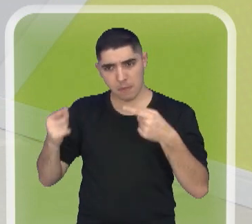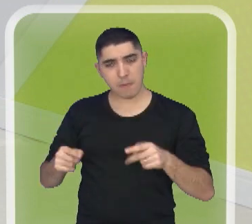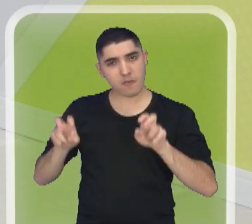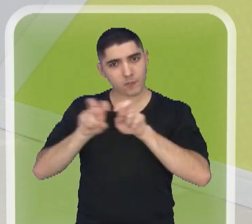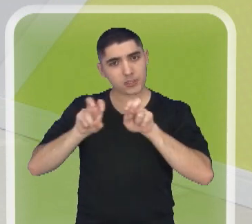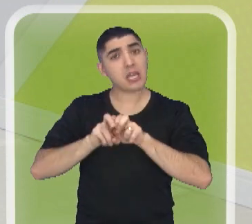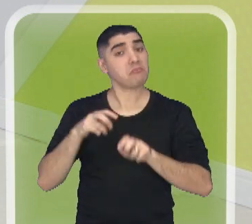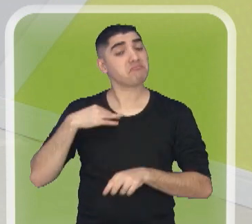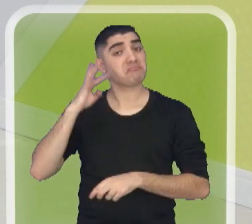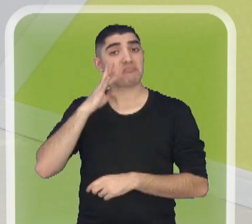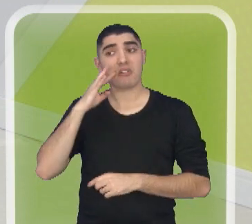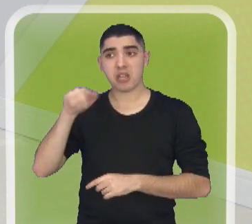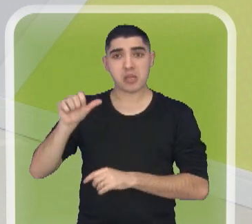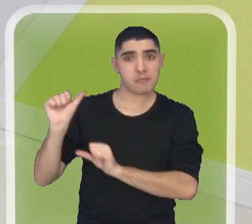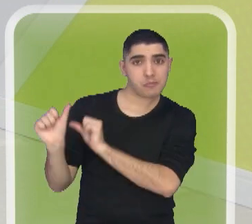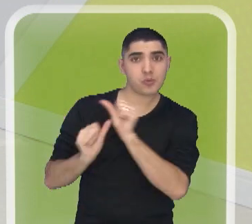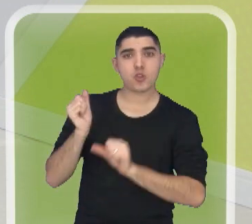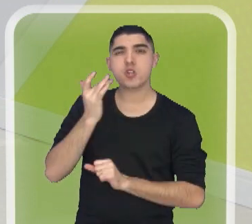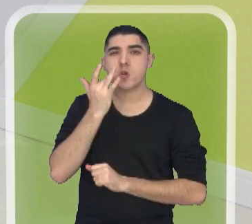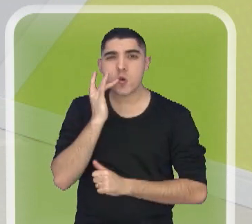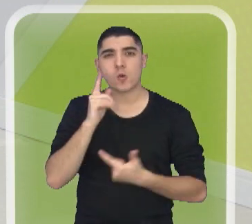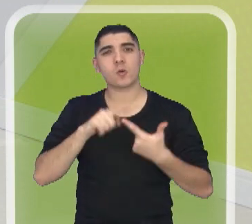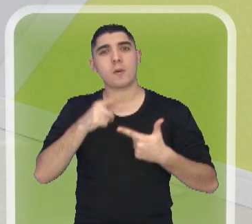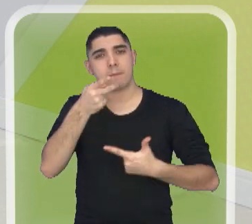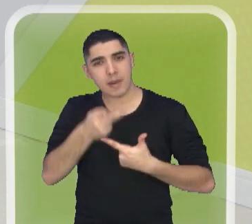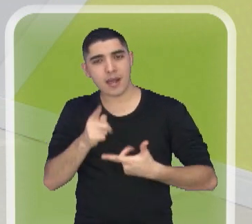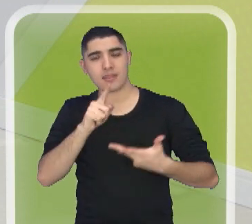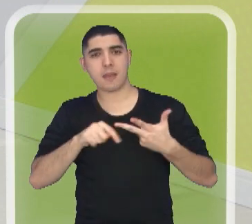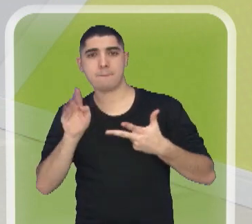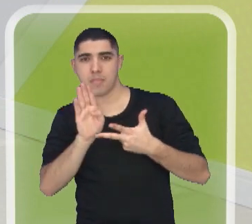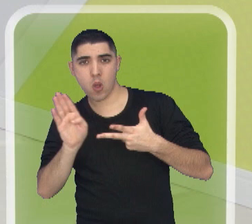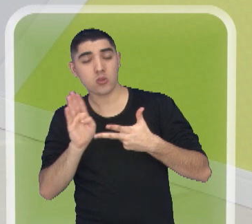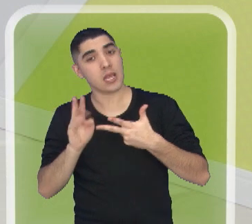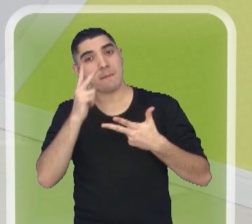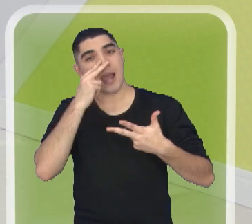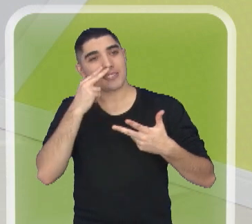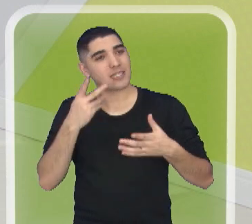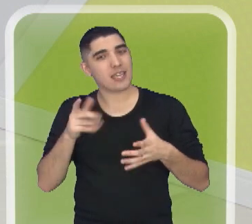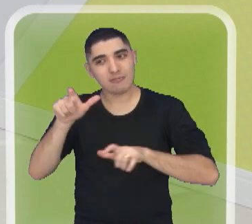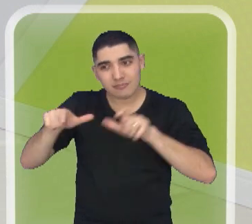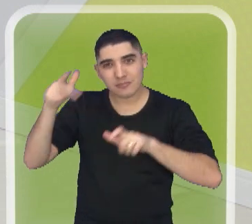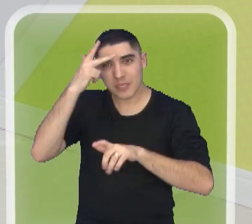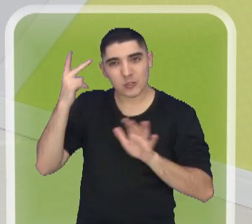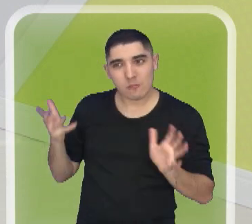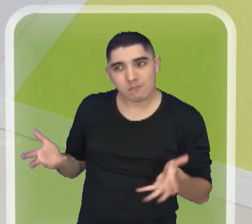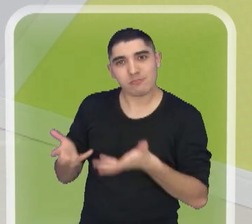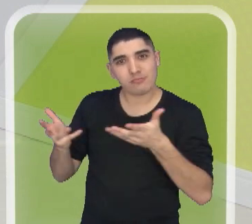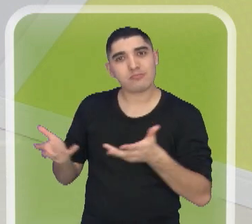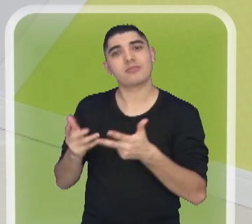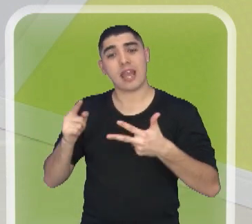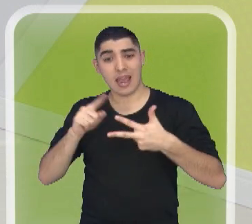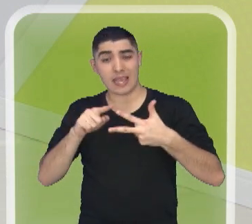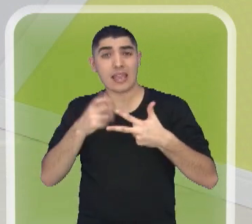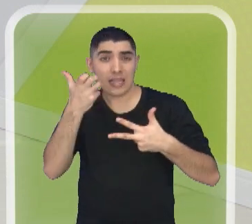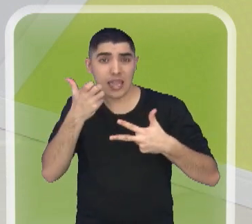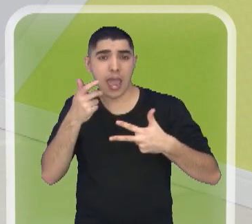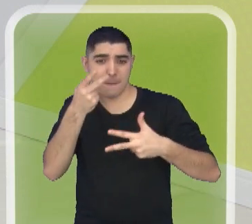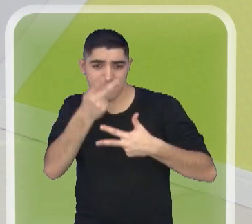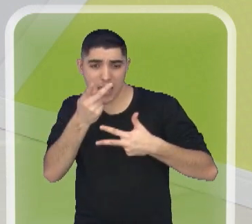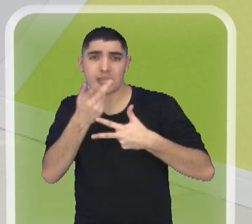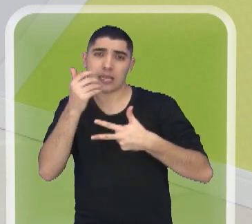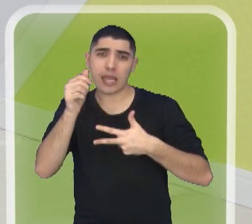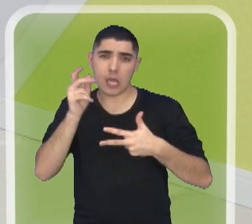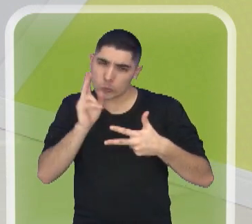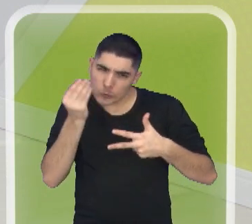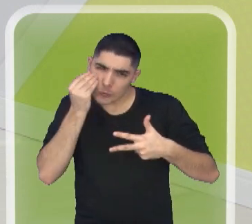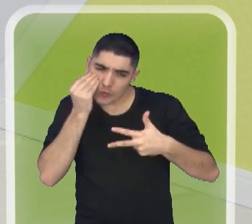né? Categoria Ouro, Prata e Bronze, que também dá um incentivo a mais, né? Para quem tá na Prata, quer brigar para ir para Ouro. Quem tá na Ouro não